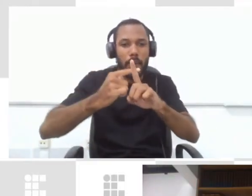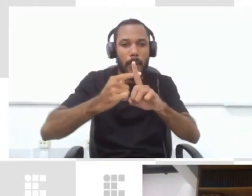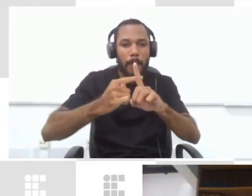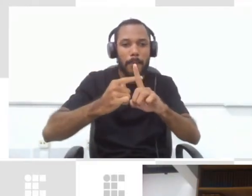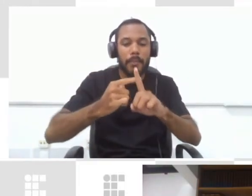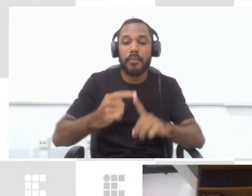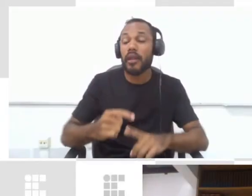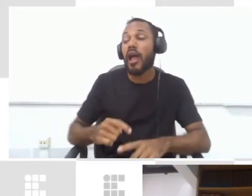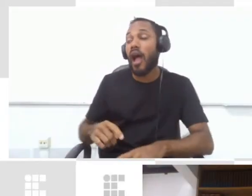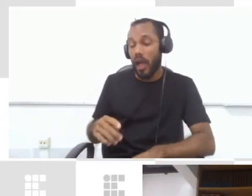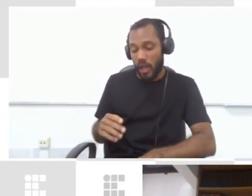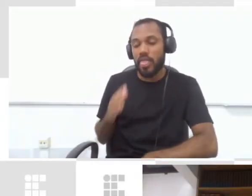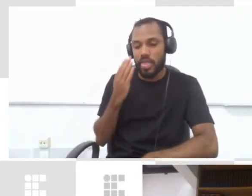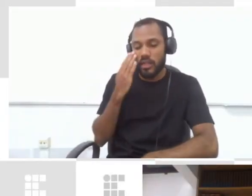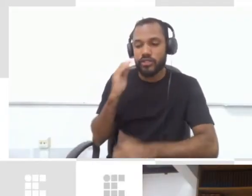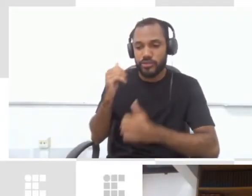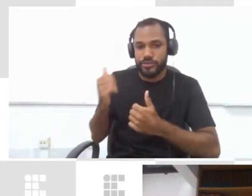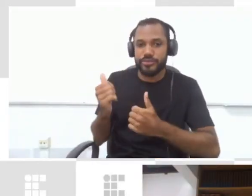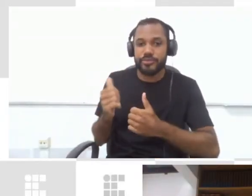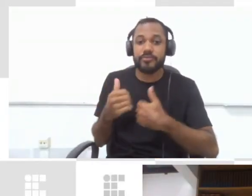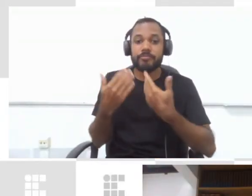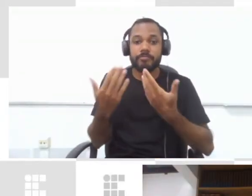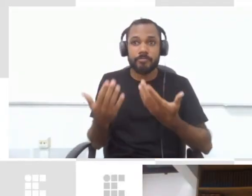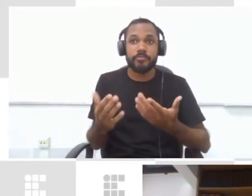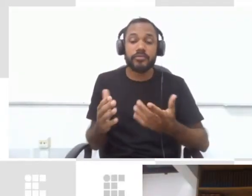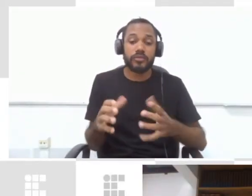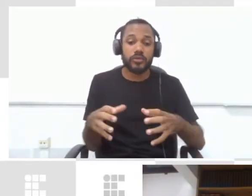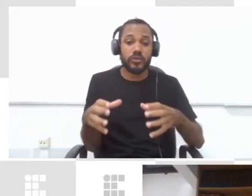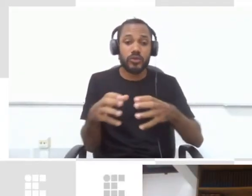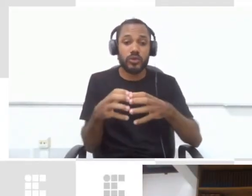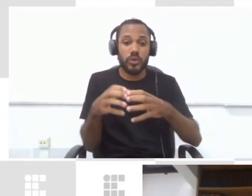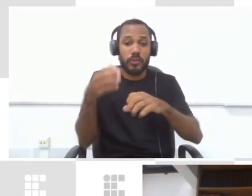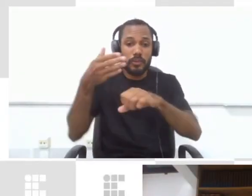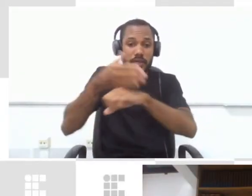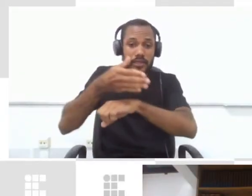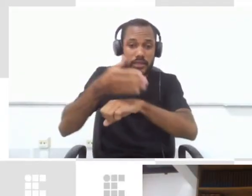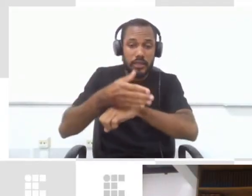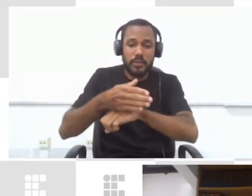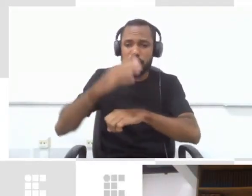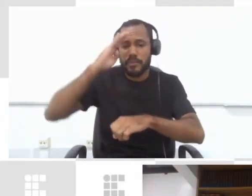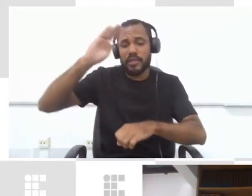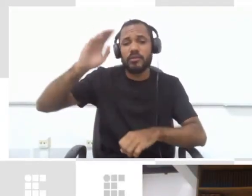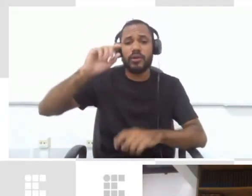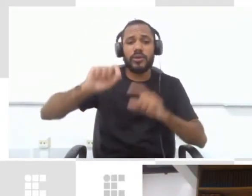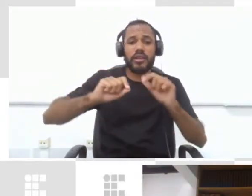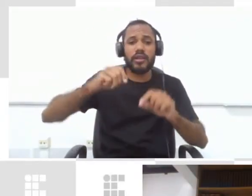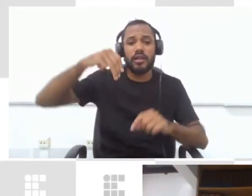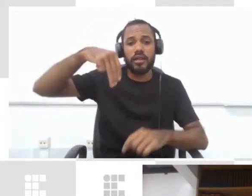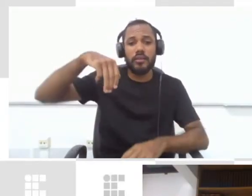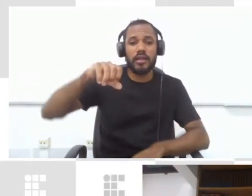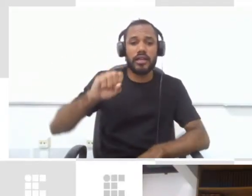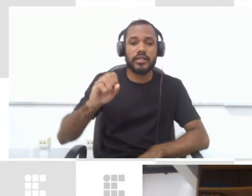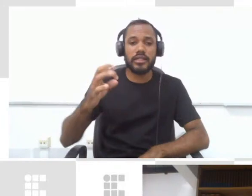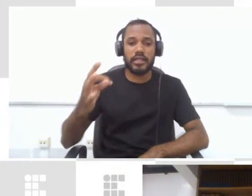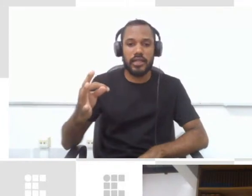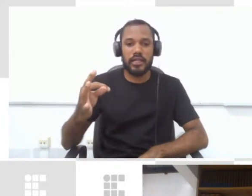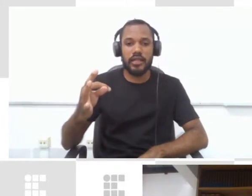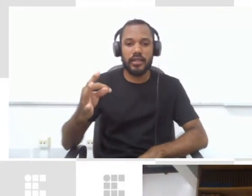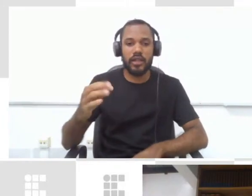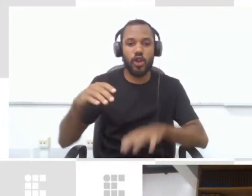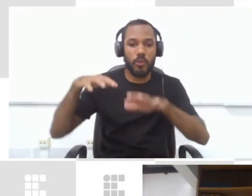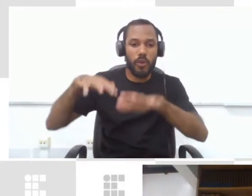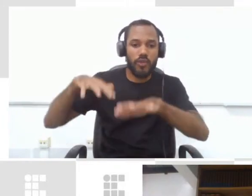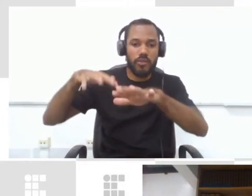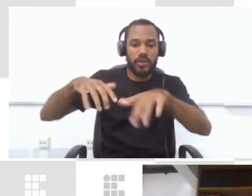quem está com maior envolvimento é o MST hoje em dia, né? O MST é o Movimento dos Trabalhadores Rurais Sem Terra